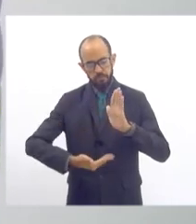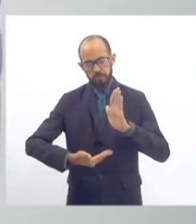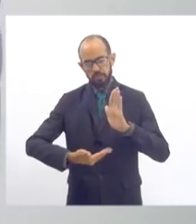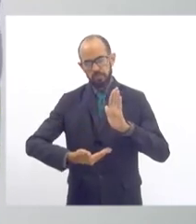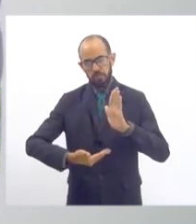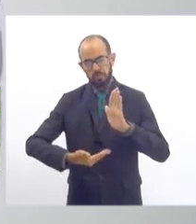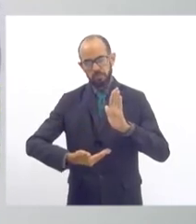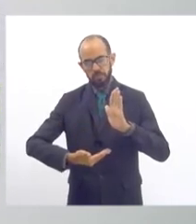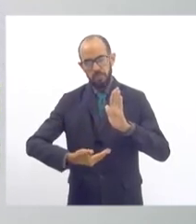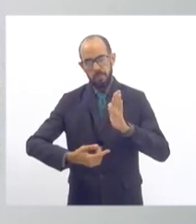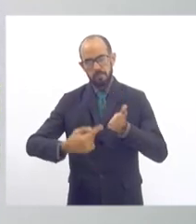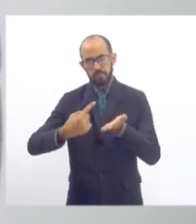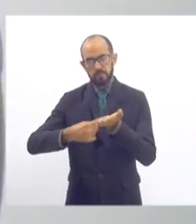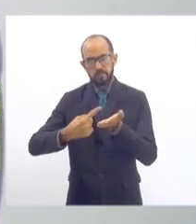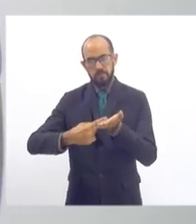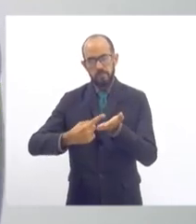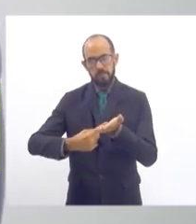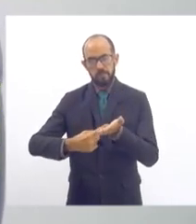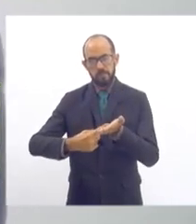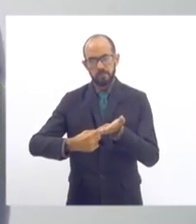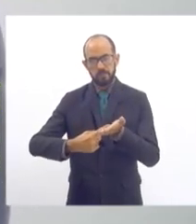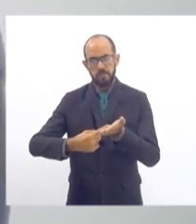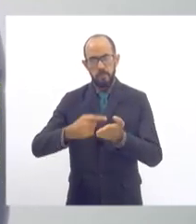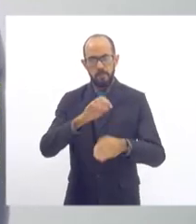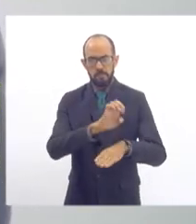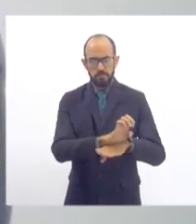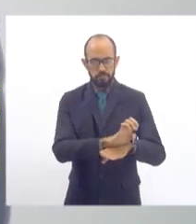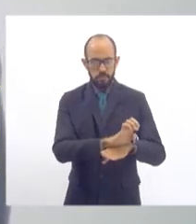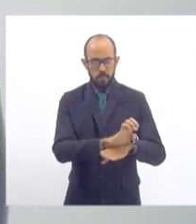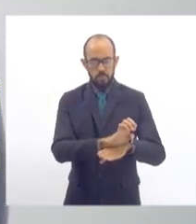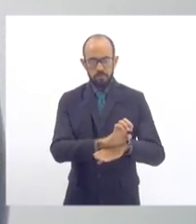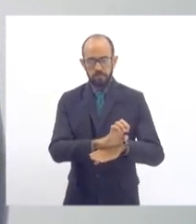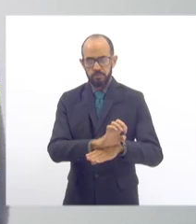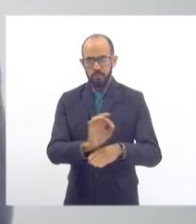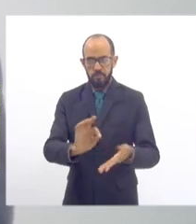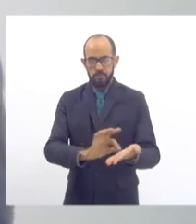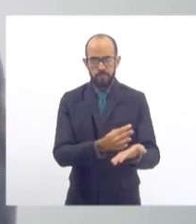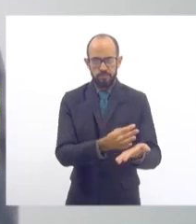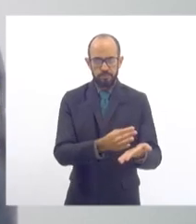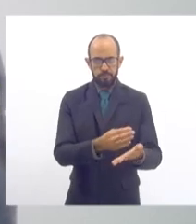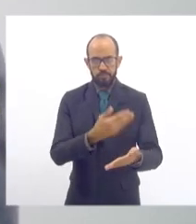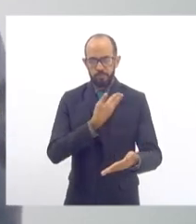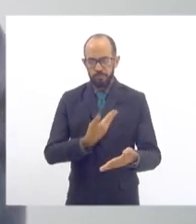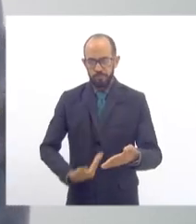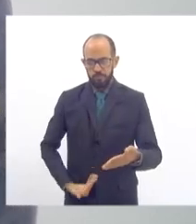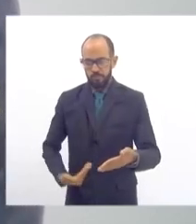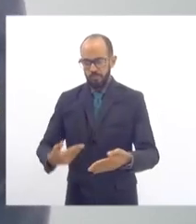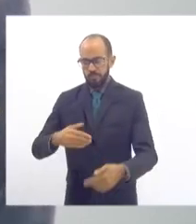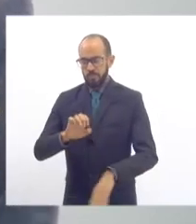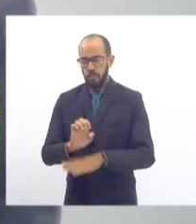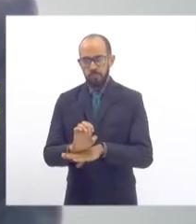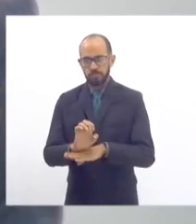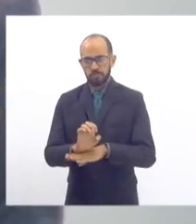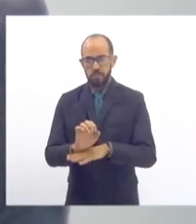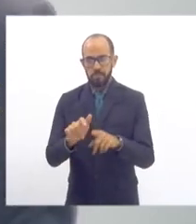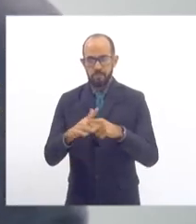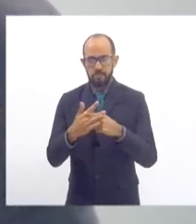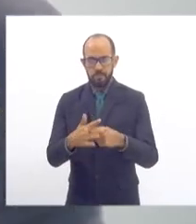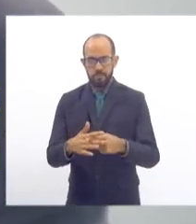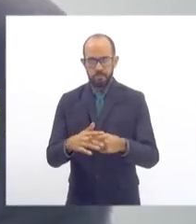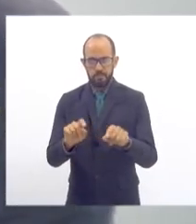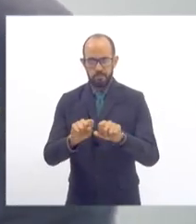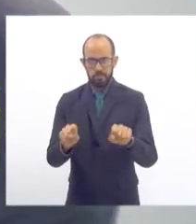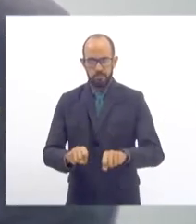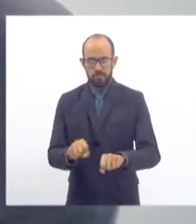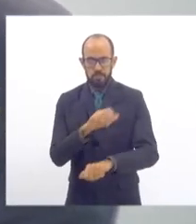Eu tenho aqui o documento que é pactuado entre o Estado e o governo federal no âmbito do regime de recuperação fiscal. Lá